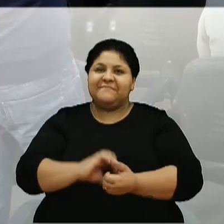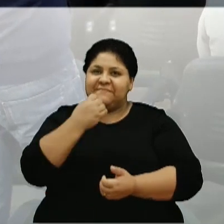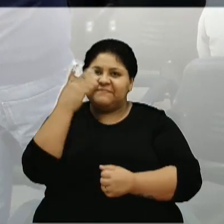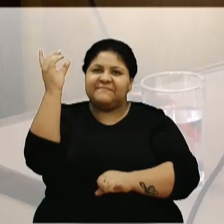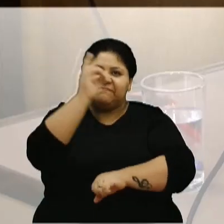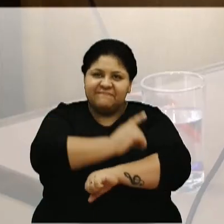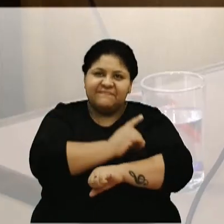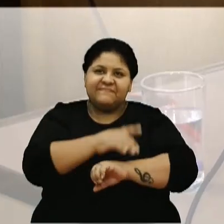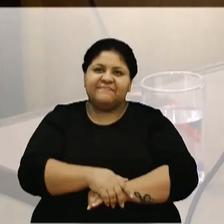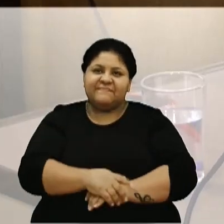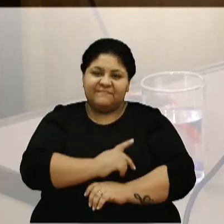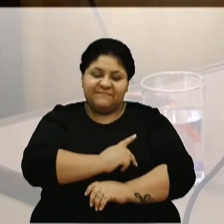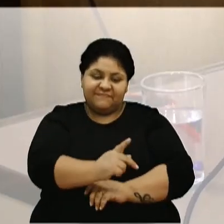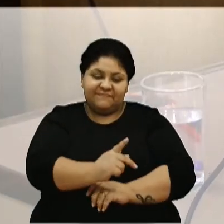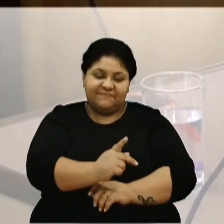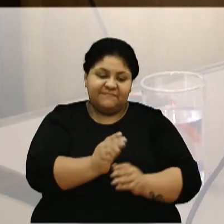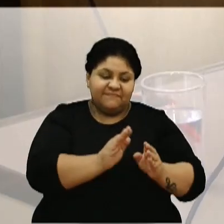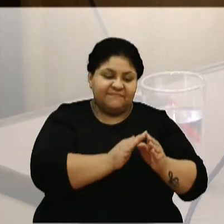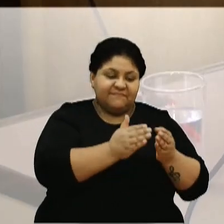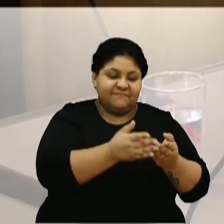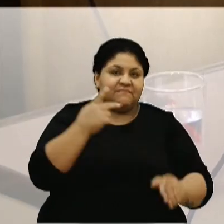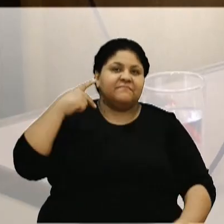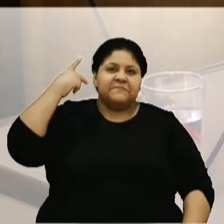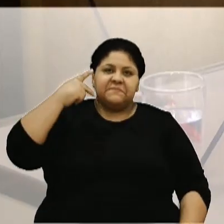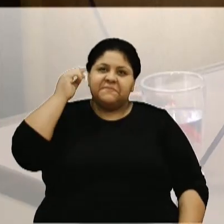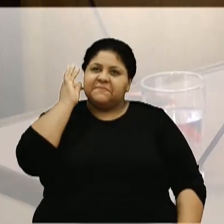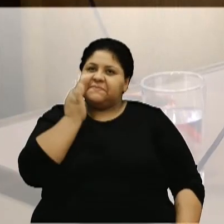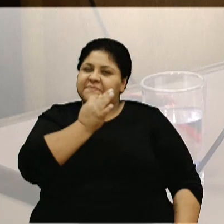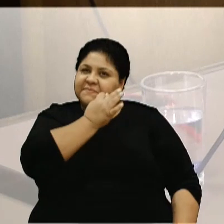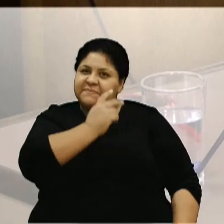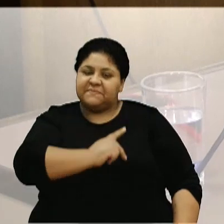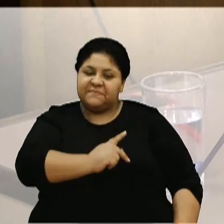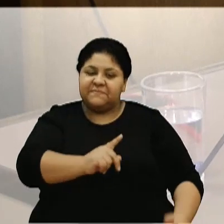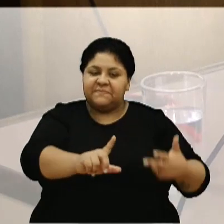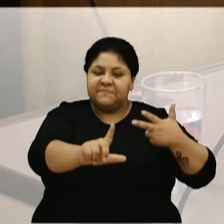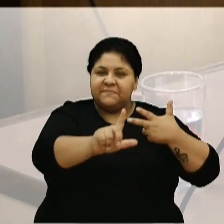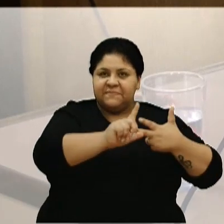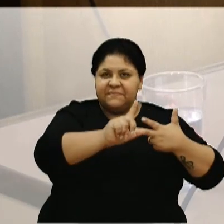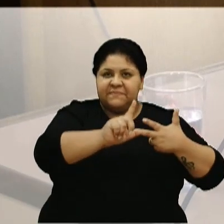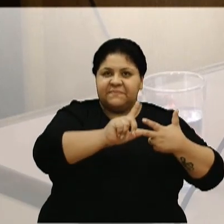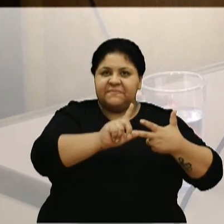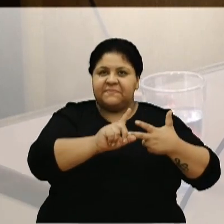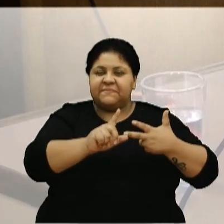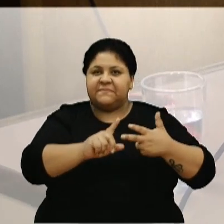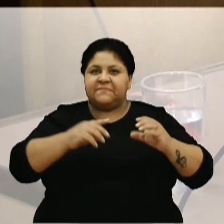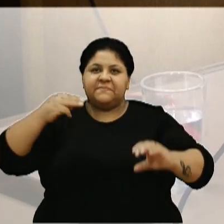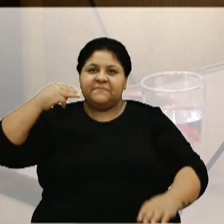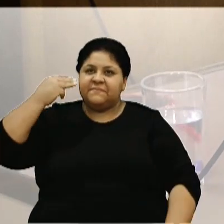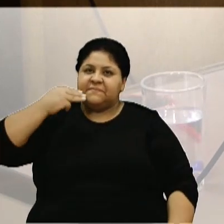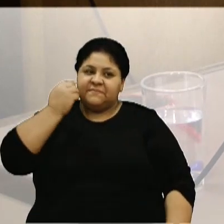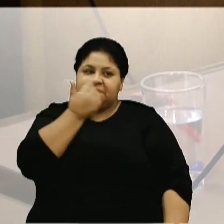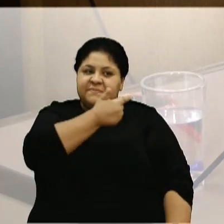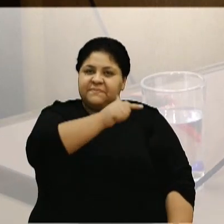Bom dia, presidente da comissão, vereadora Tati Frisso, presidente do Legislativo, vereadora Marisol,